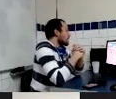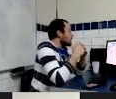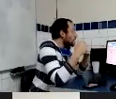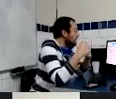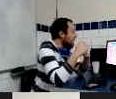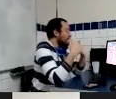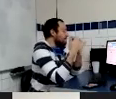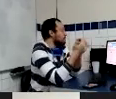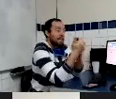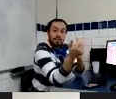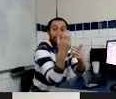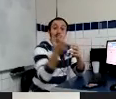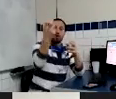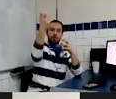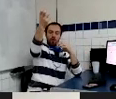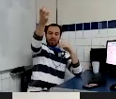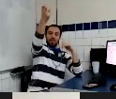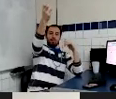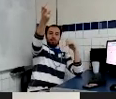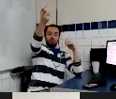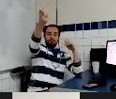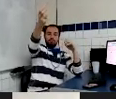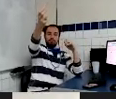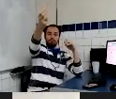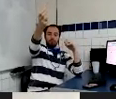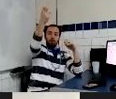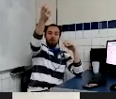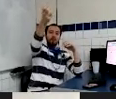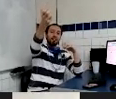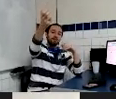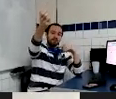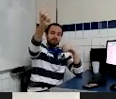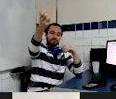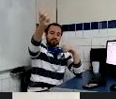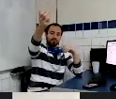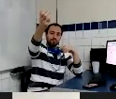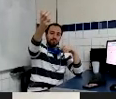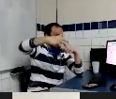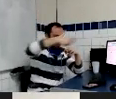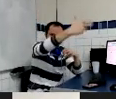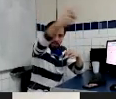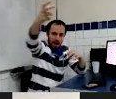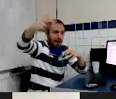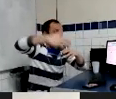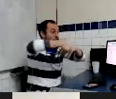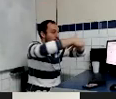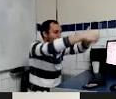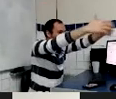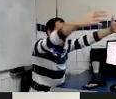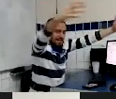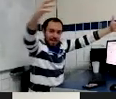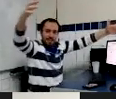Então, líder ganha mais poderes e se torna governante. Governante. Eu vou governar